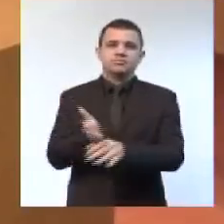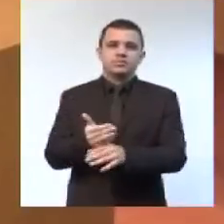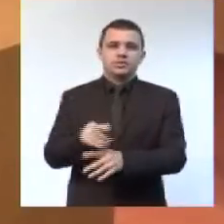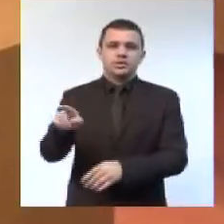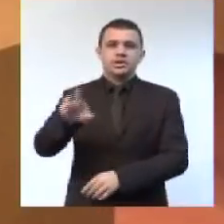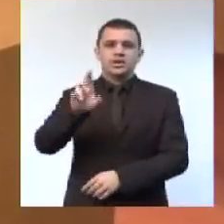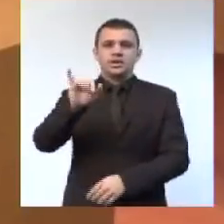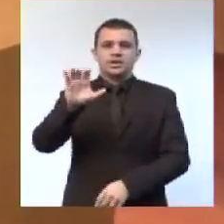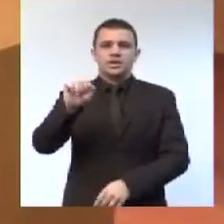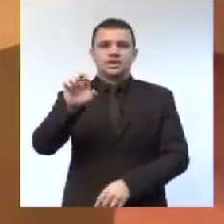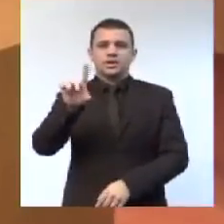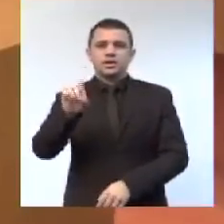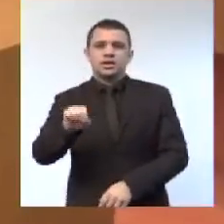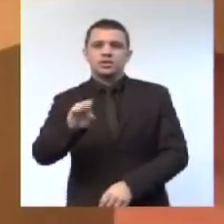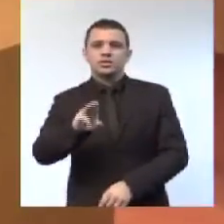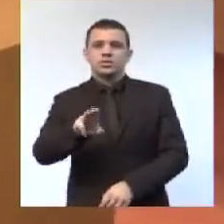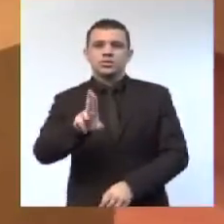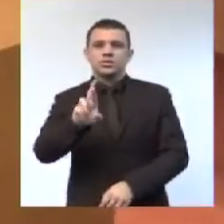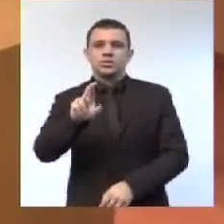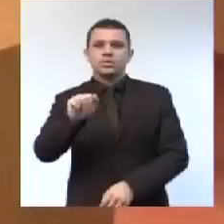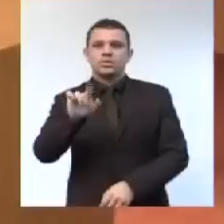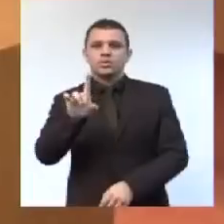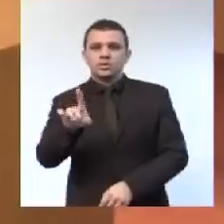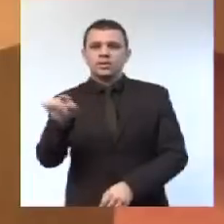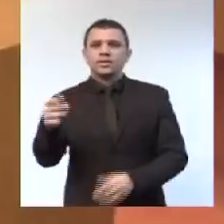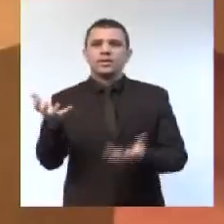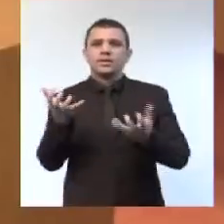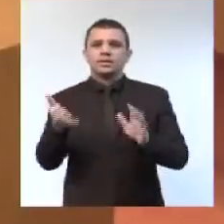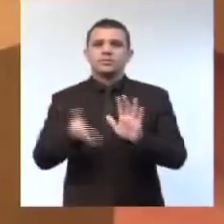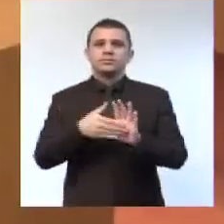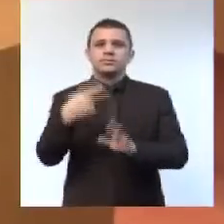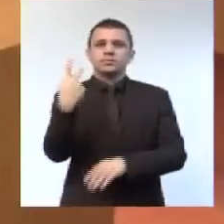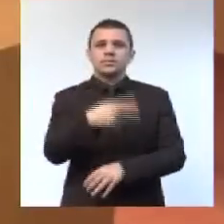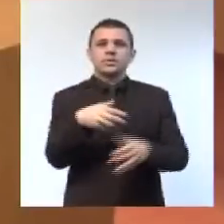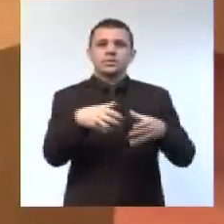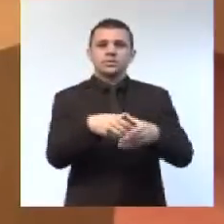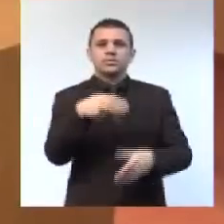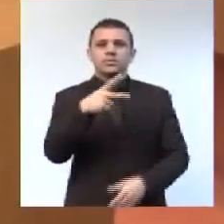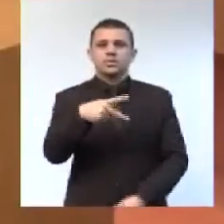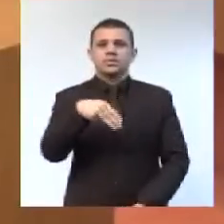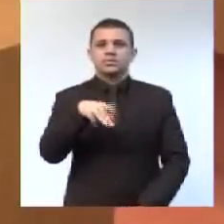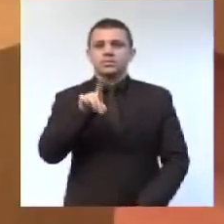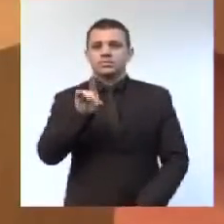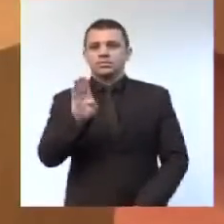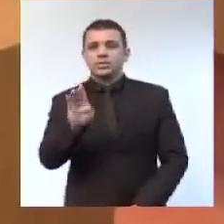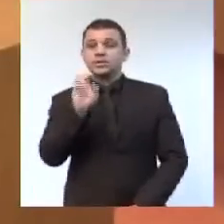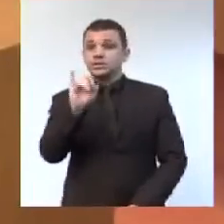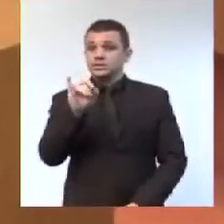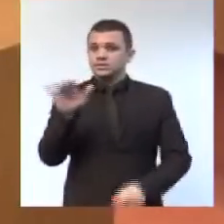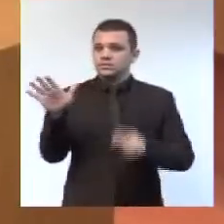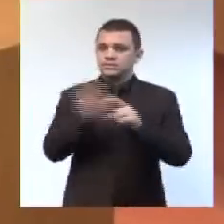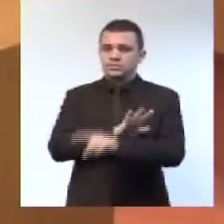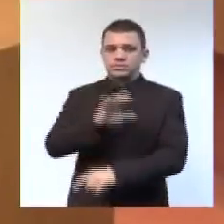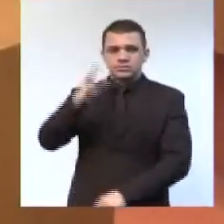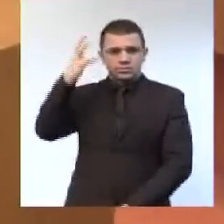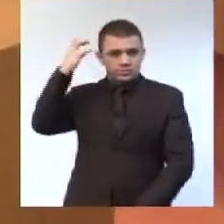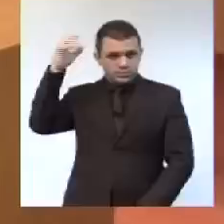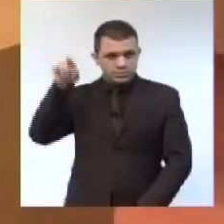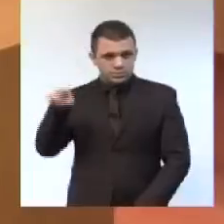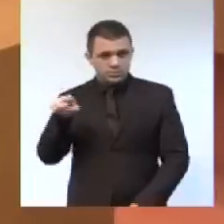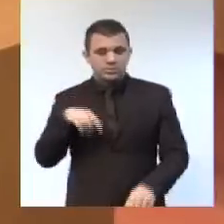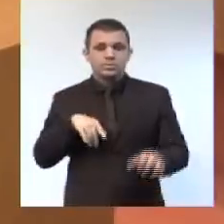Murá tente pautar o PMDB. Se a senhora perguntar para a governadora Rosiana, para o presidente